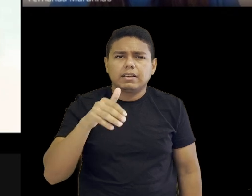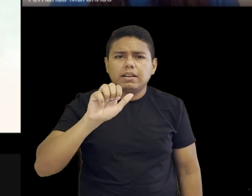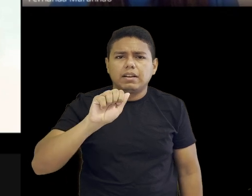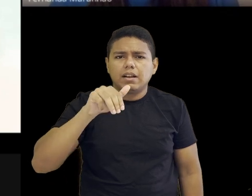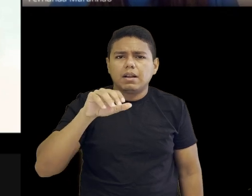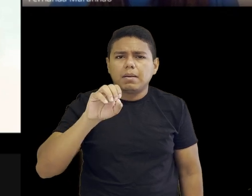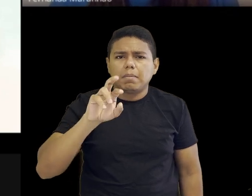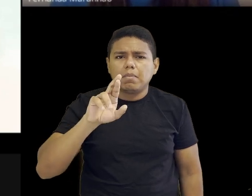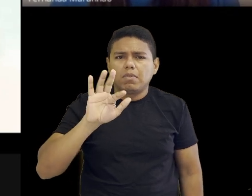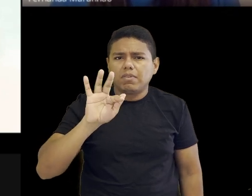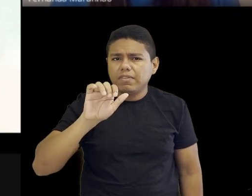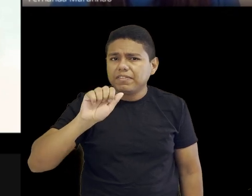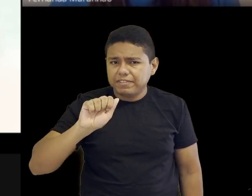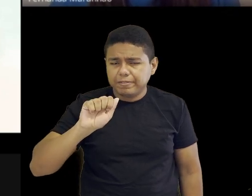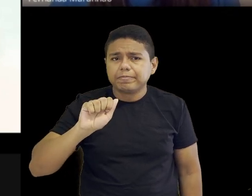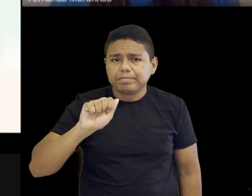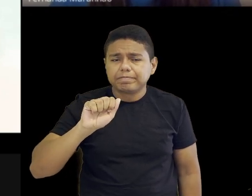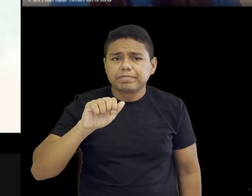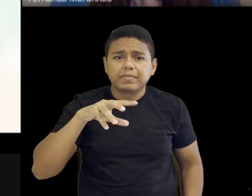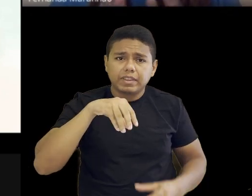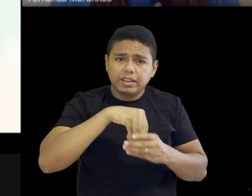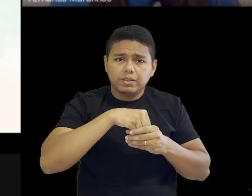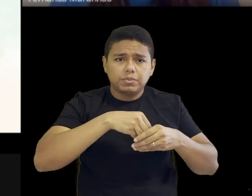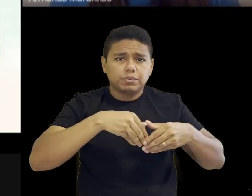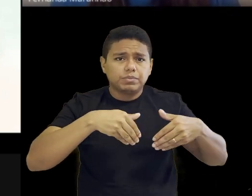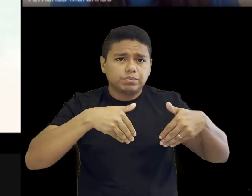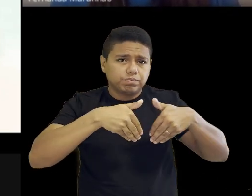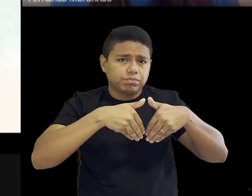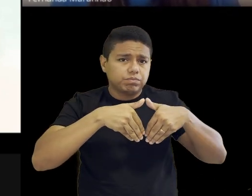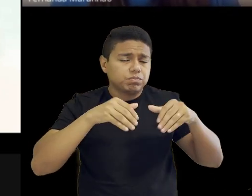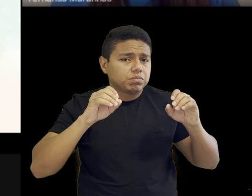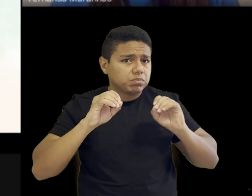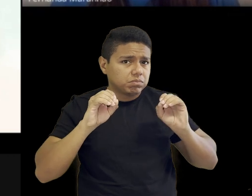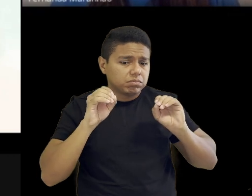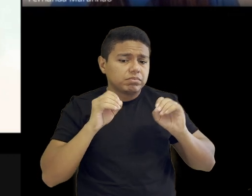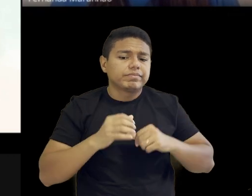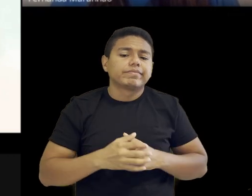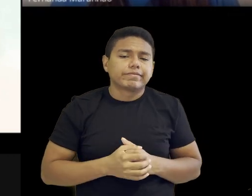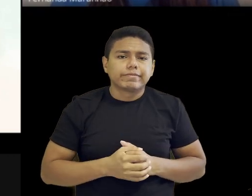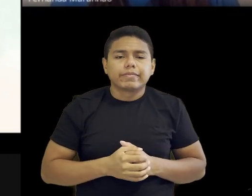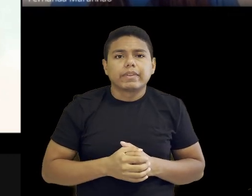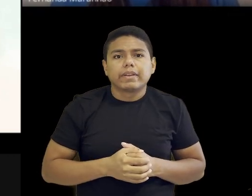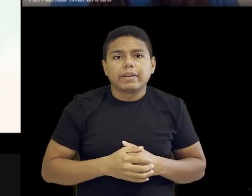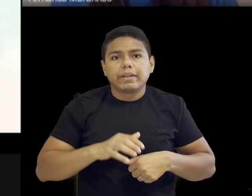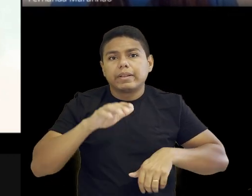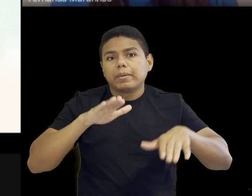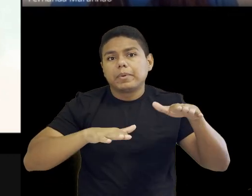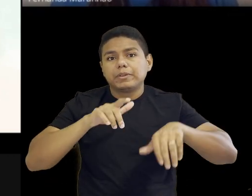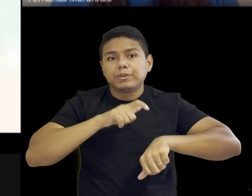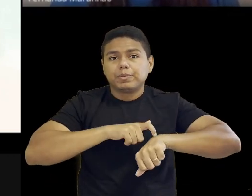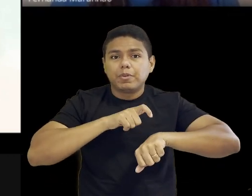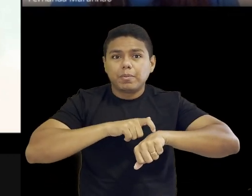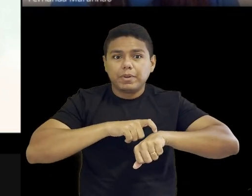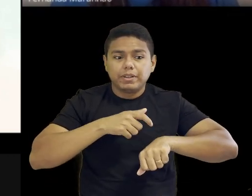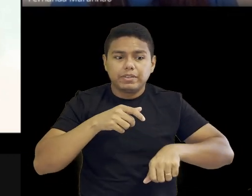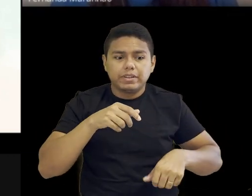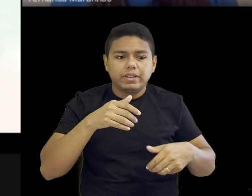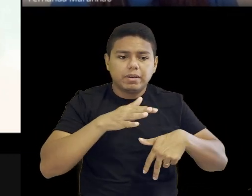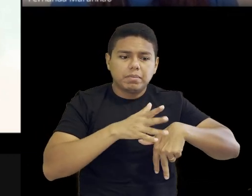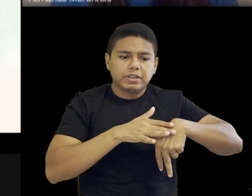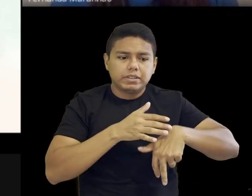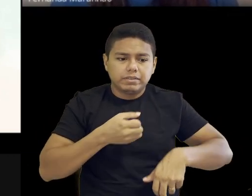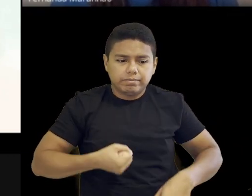amorfa que não está localizada dentro do útero. Antes do diagnóstico da gestação ectópica, muitas vezes, a depender do momento em que a paciente